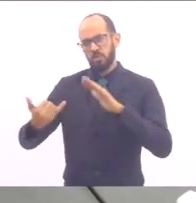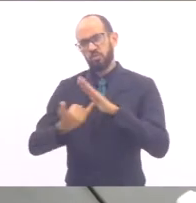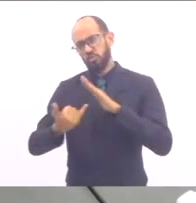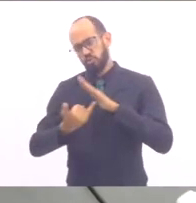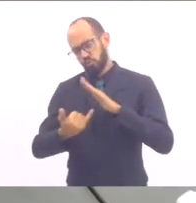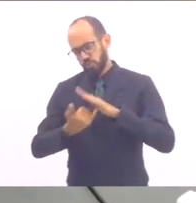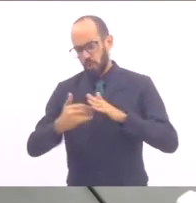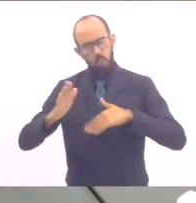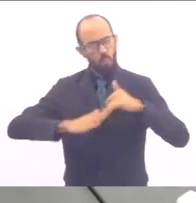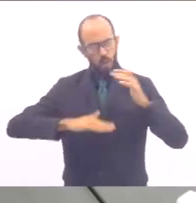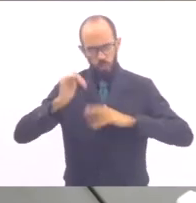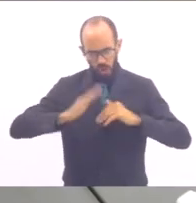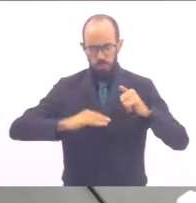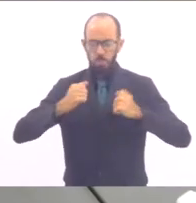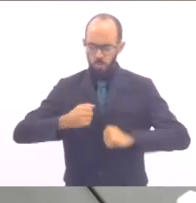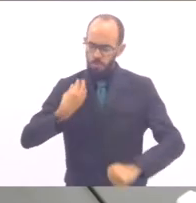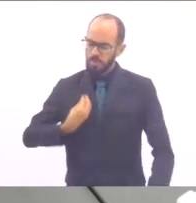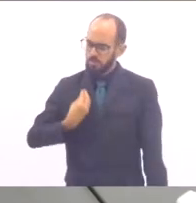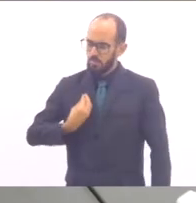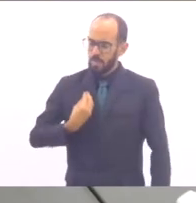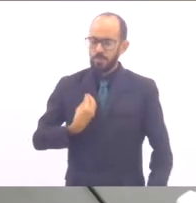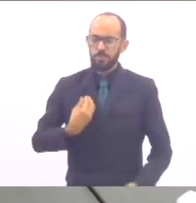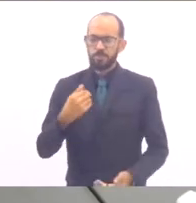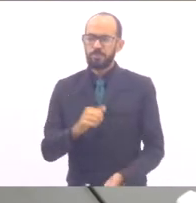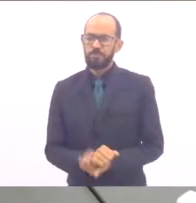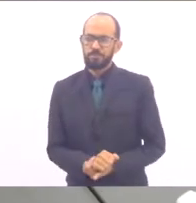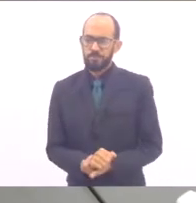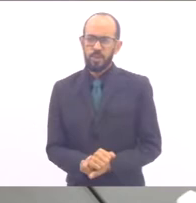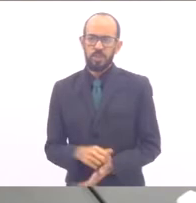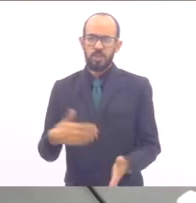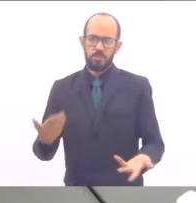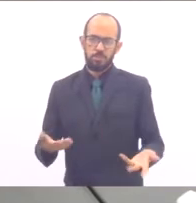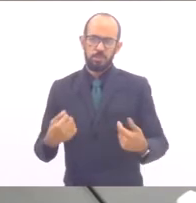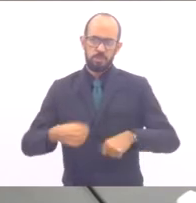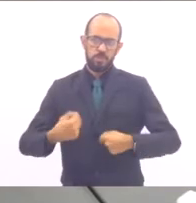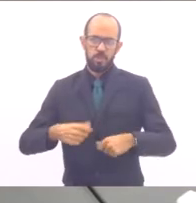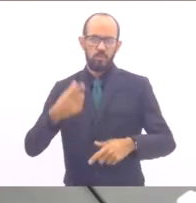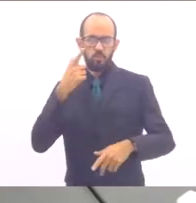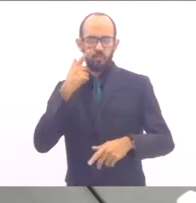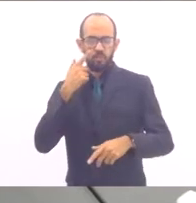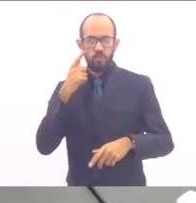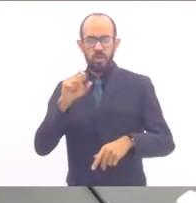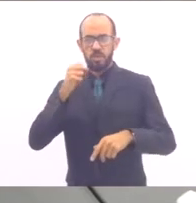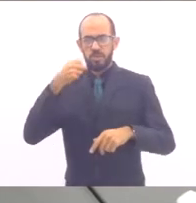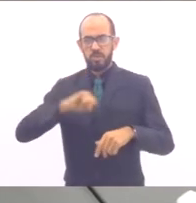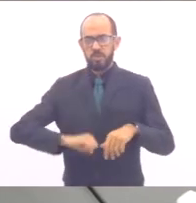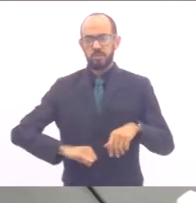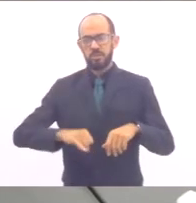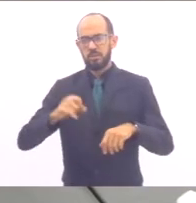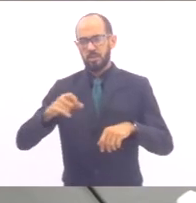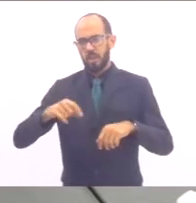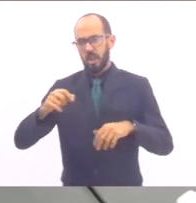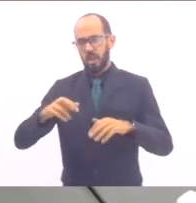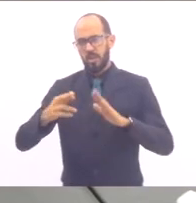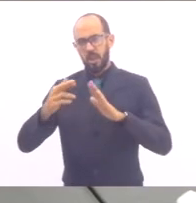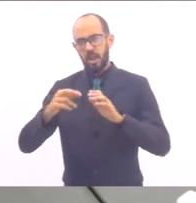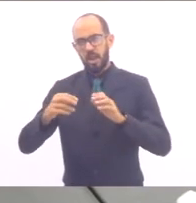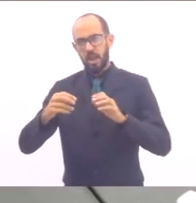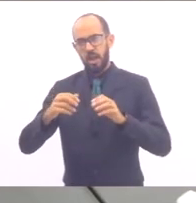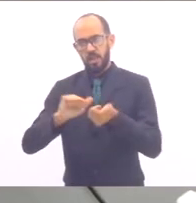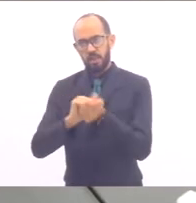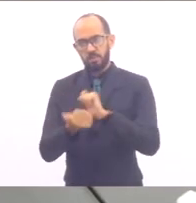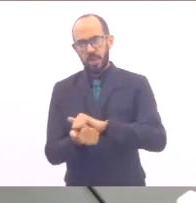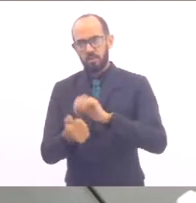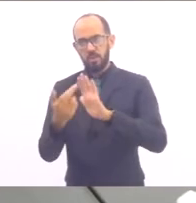participar também, tem que ver, né, o KNAI dela, se corresponde a isso ou não, se a gente pode, e